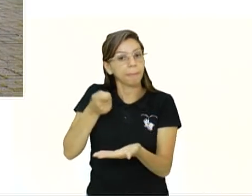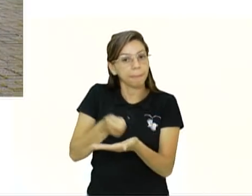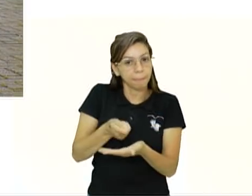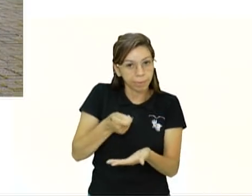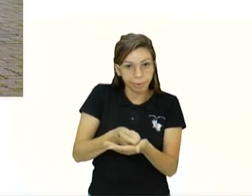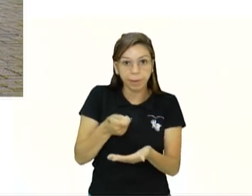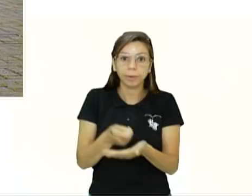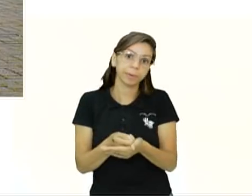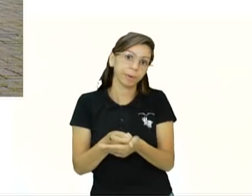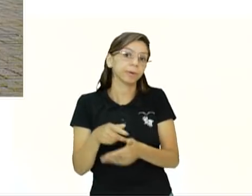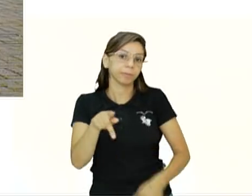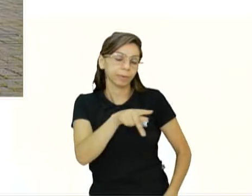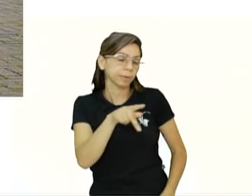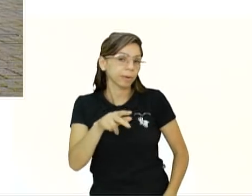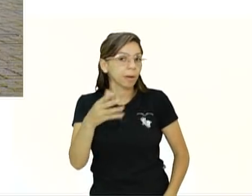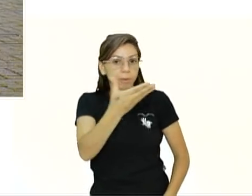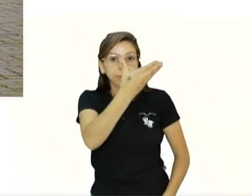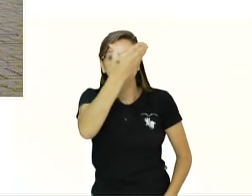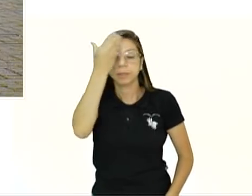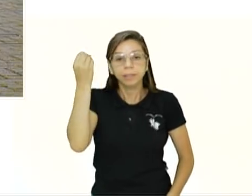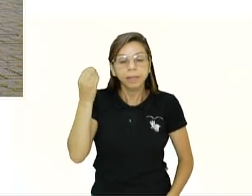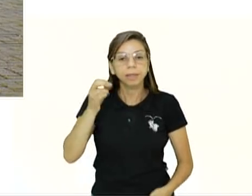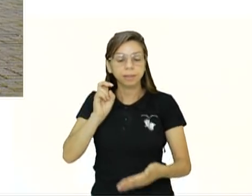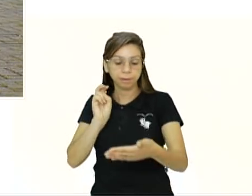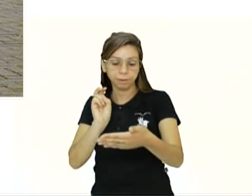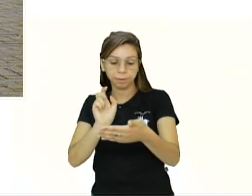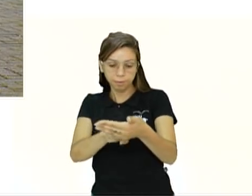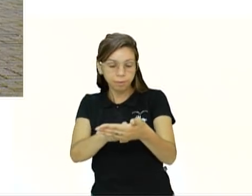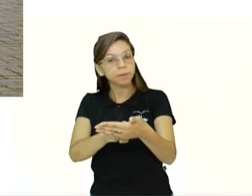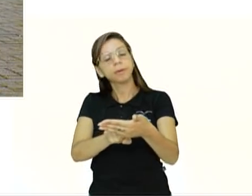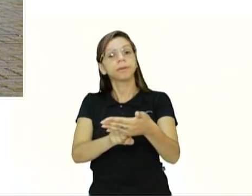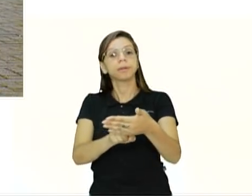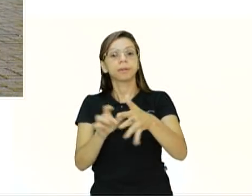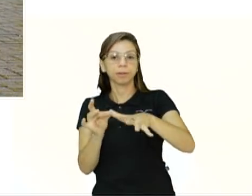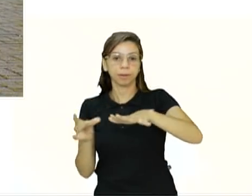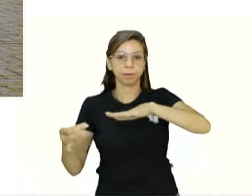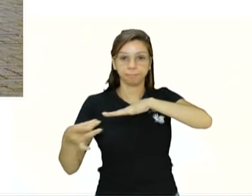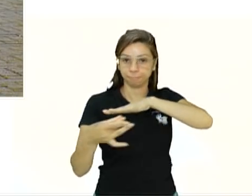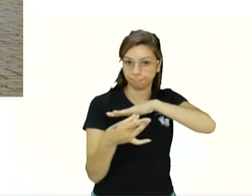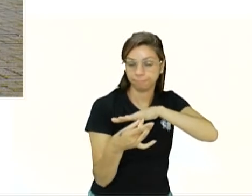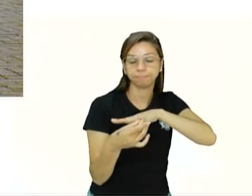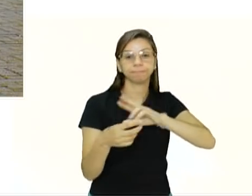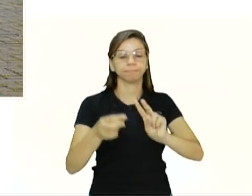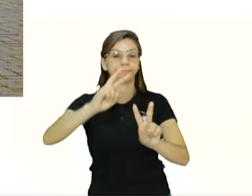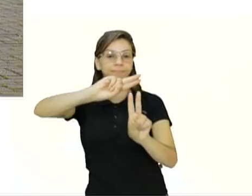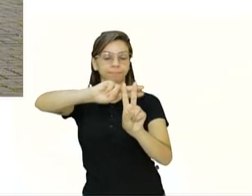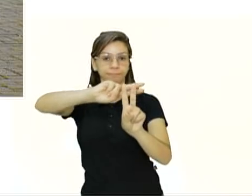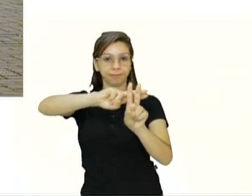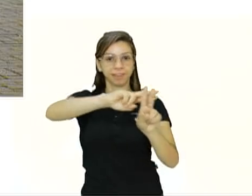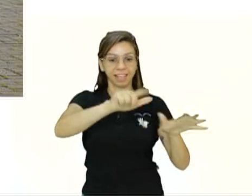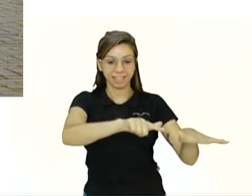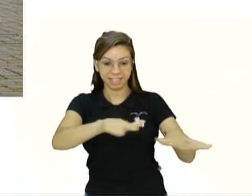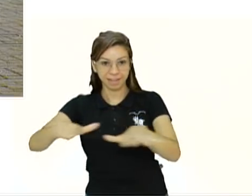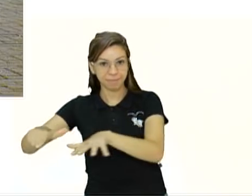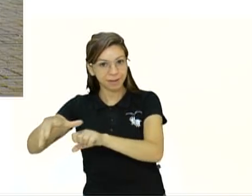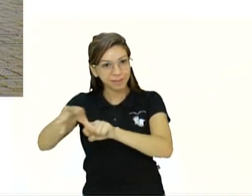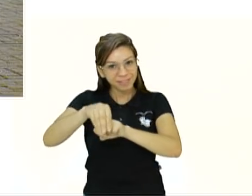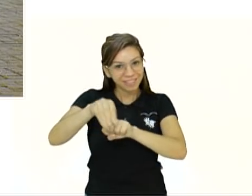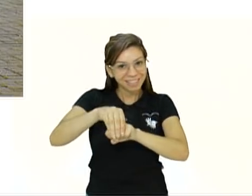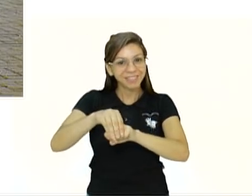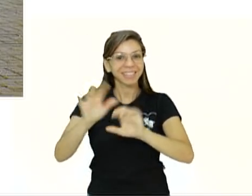não esqueça de marcar a sua atividade nas suas redes sociais com o hashtag Semana do Conhecimento.